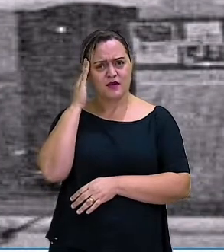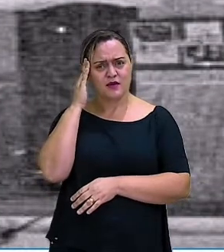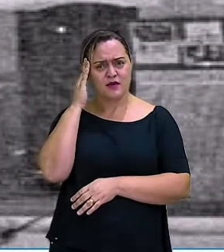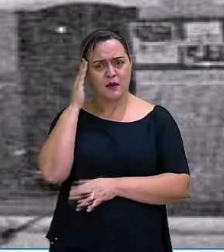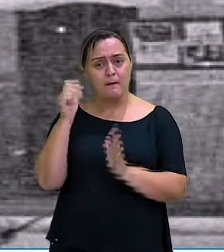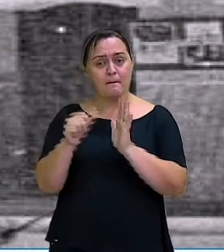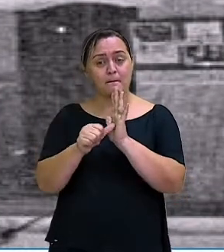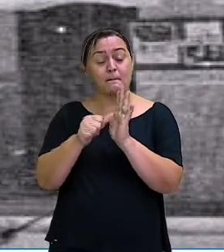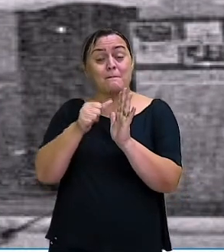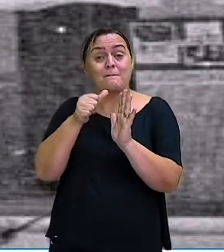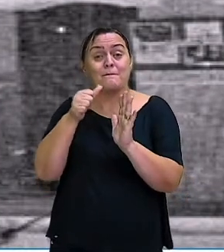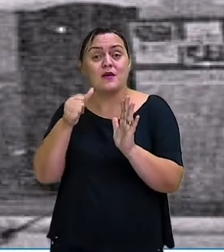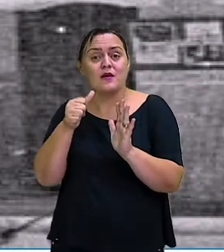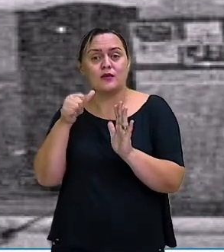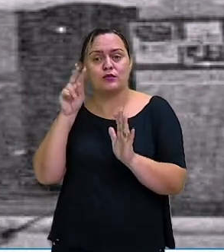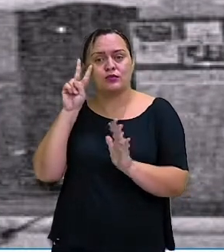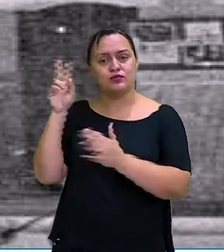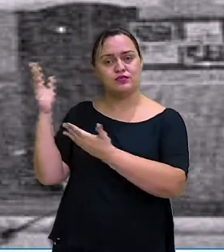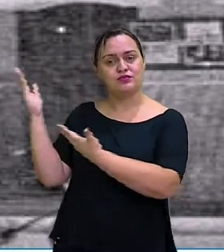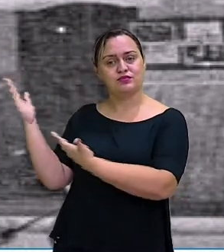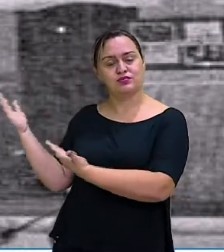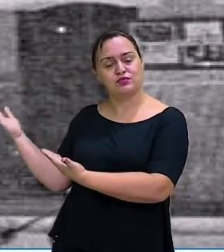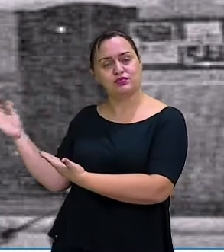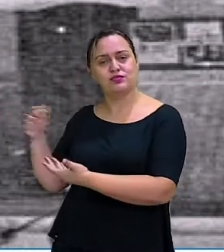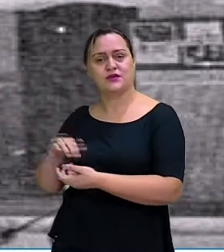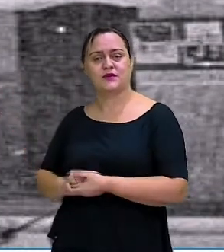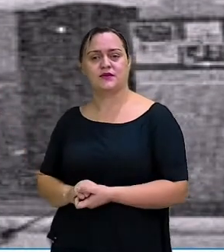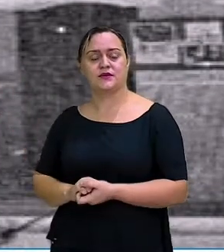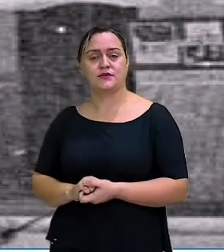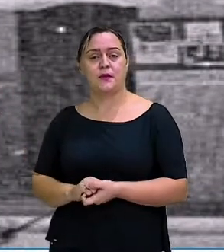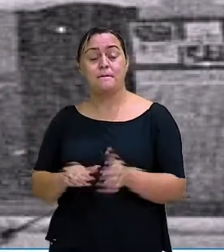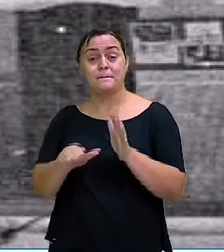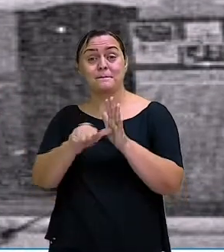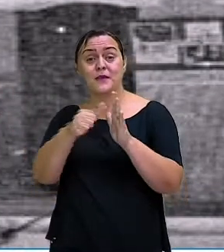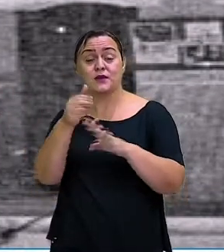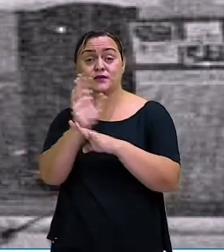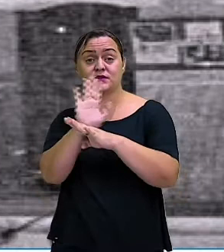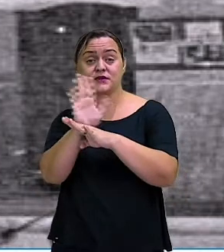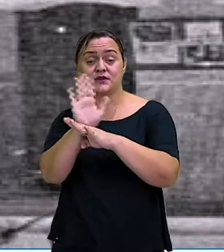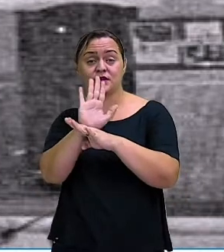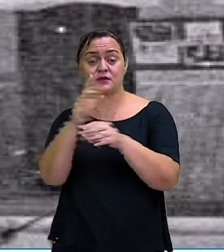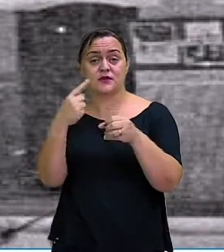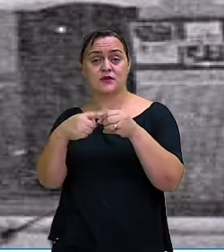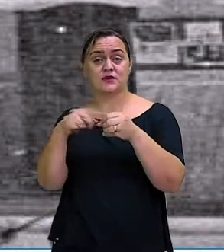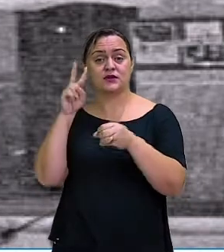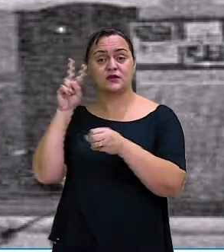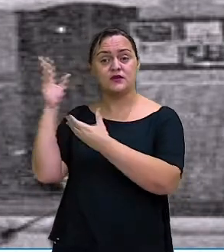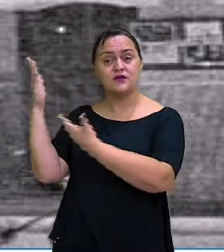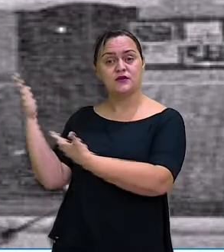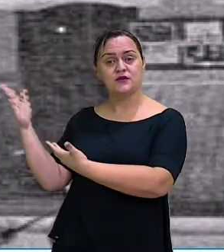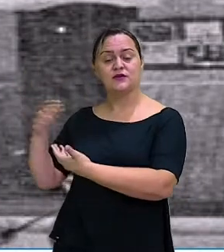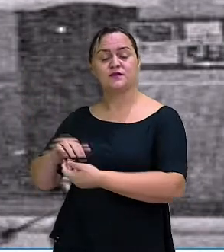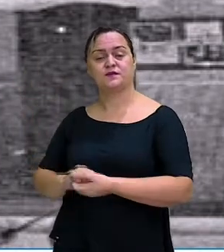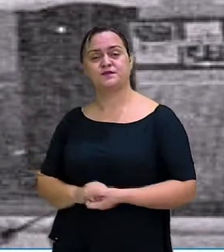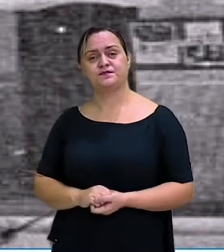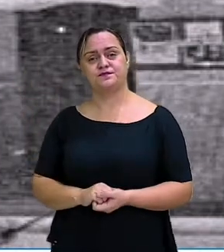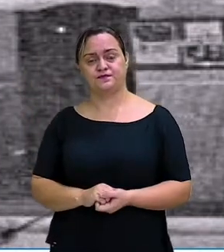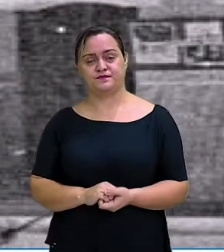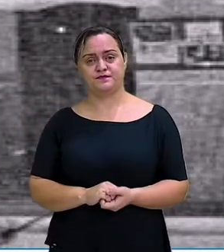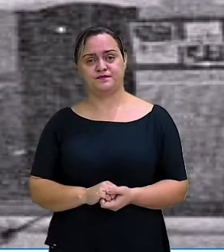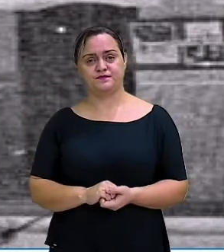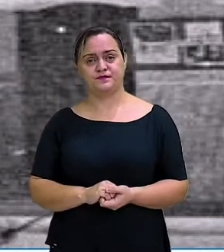Cine Teatro Ideal, um dos primeiros cinemas da cidade, que mais tarde se transformou em Cine